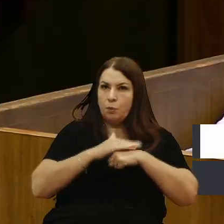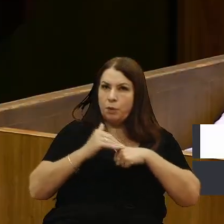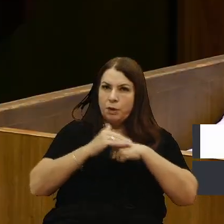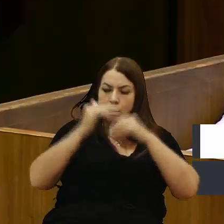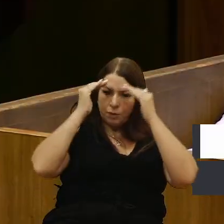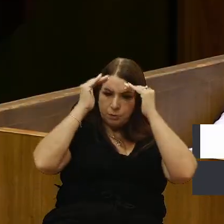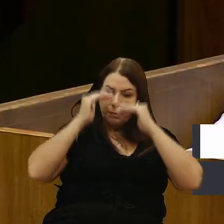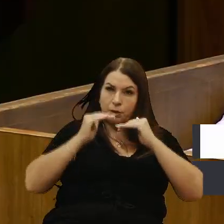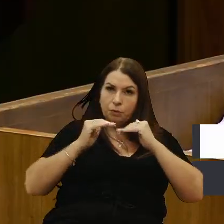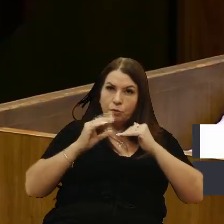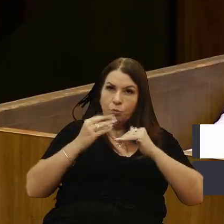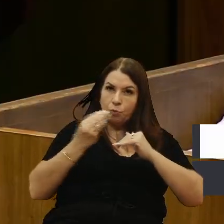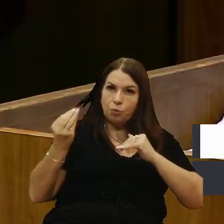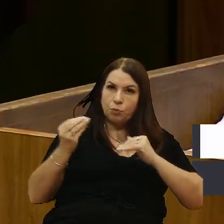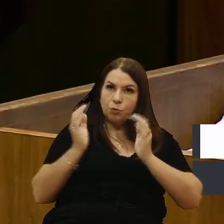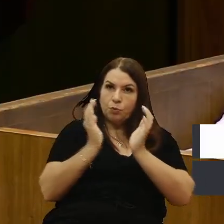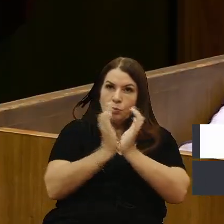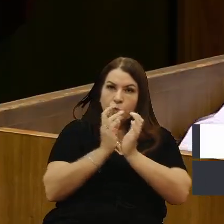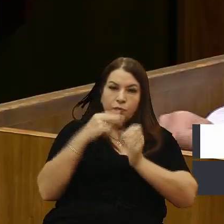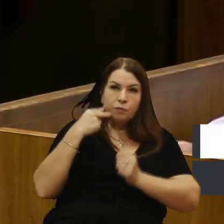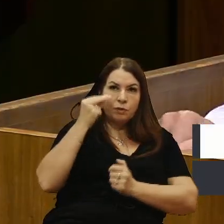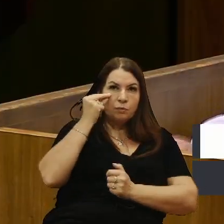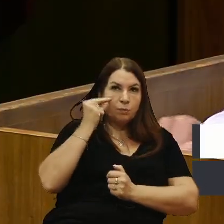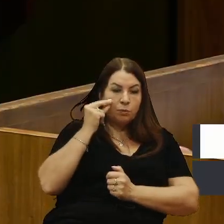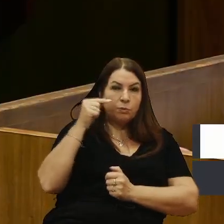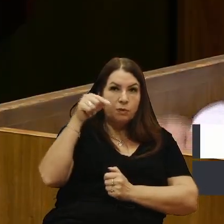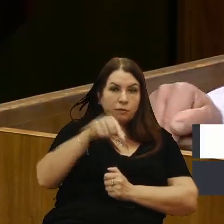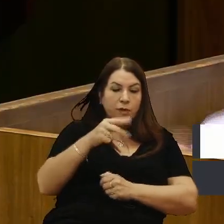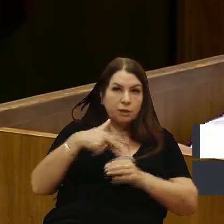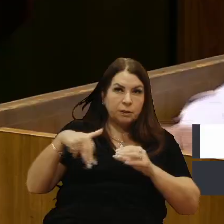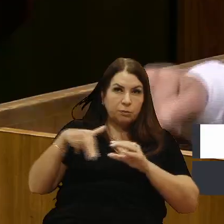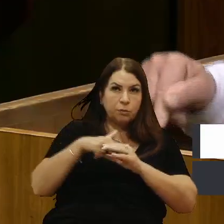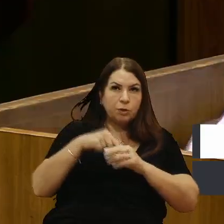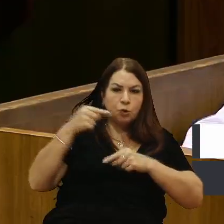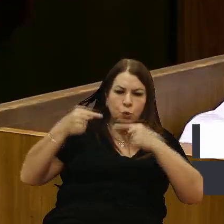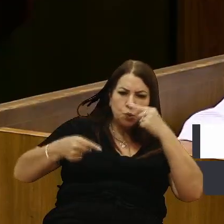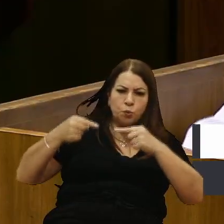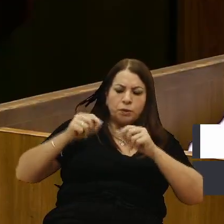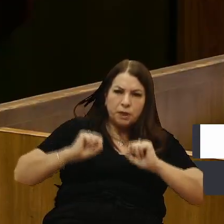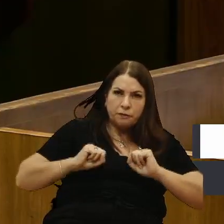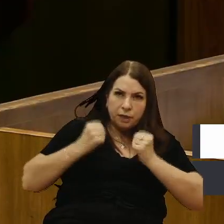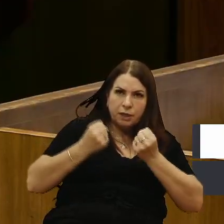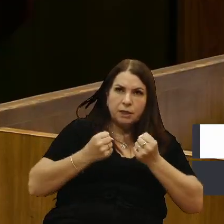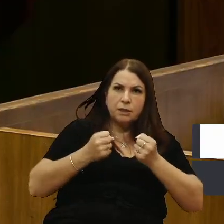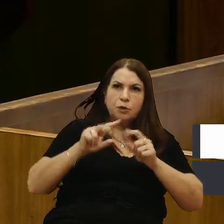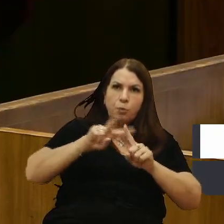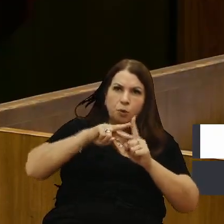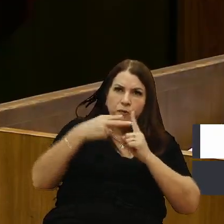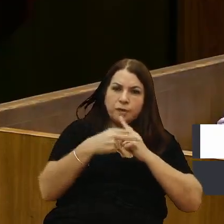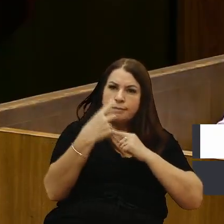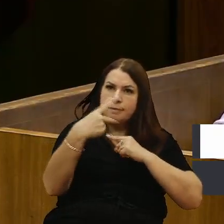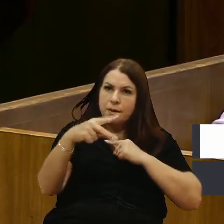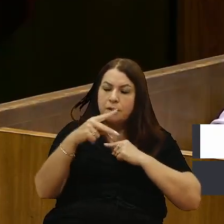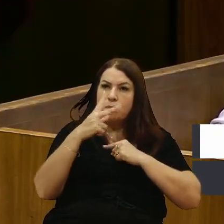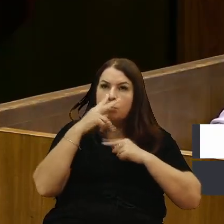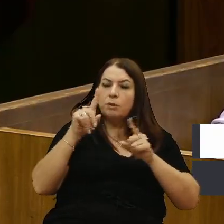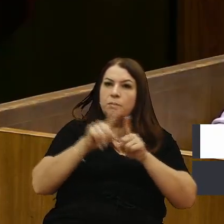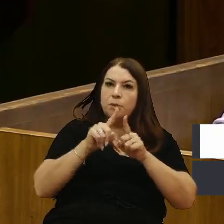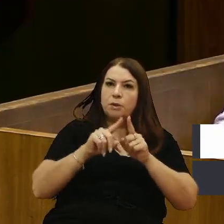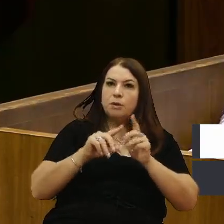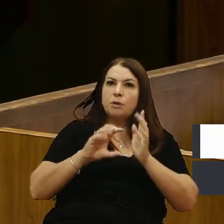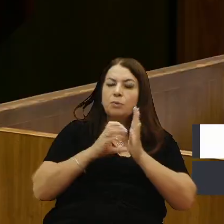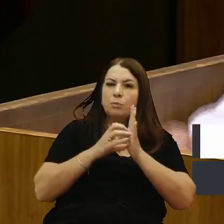respeito muito o seu colega, vereador Libardi, porque ele vem nessa tribuna, discute, defende os pontos de vista dele, como também a bancada